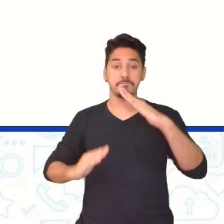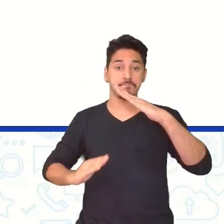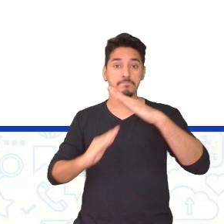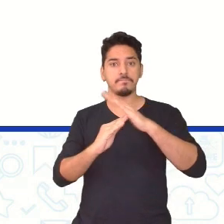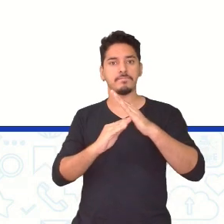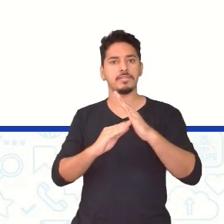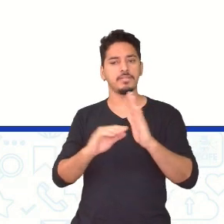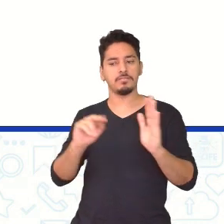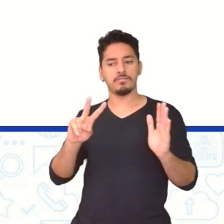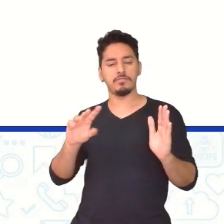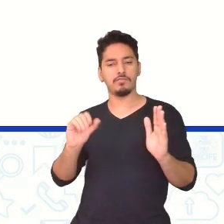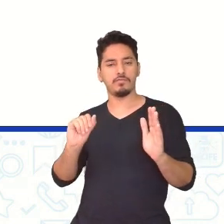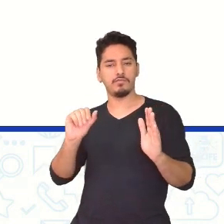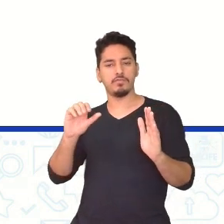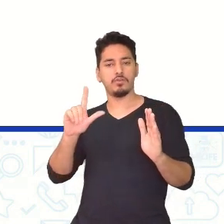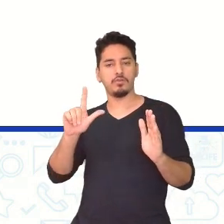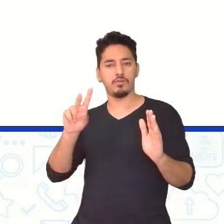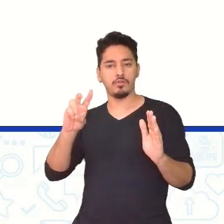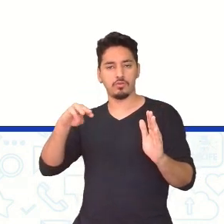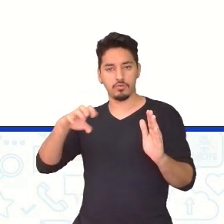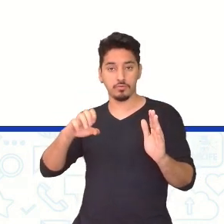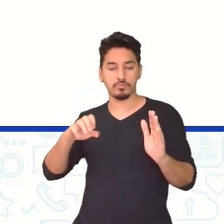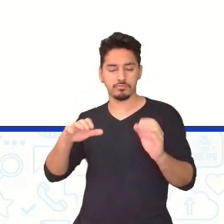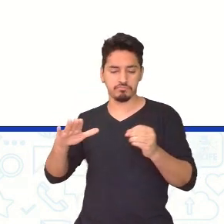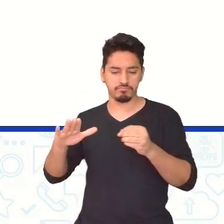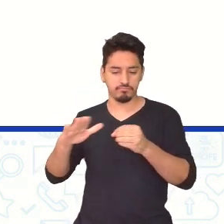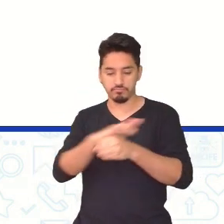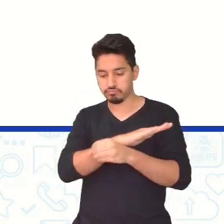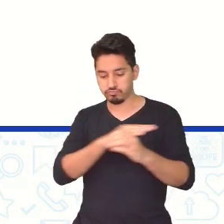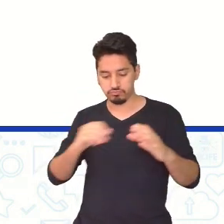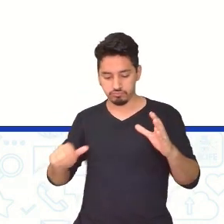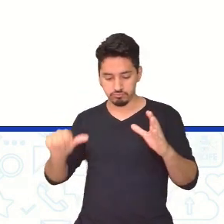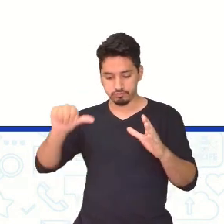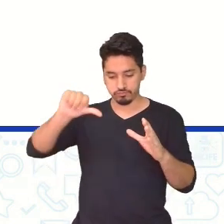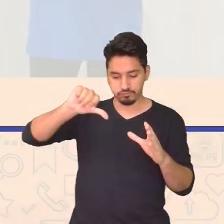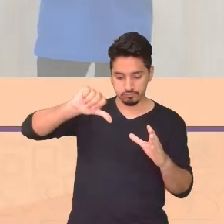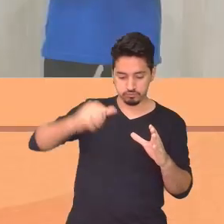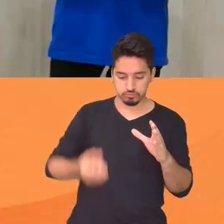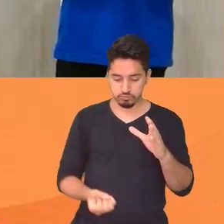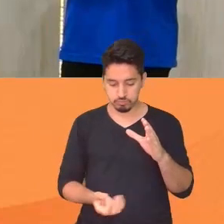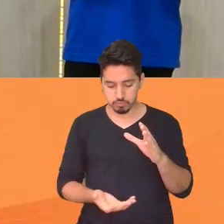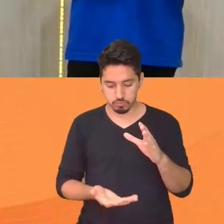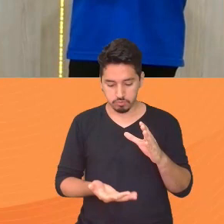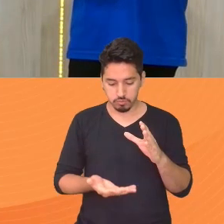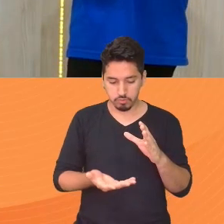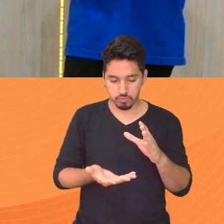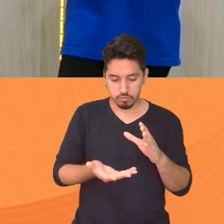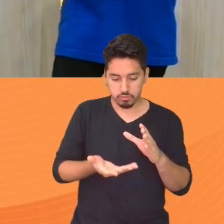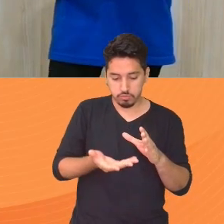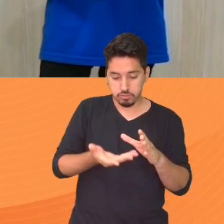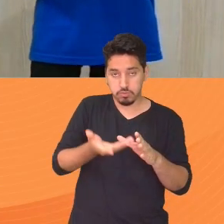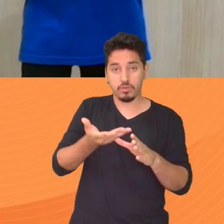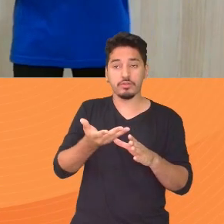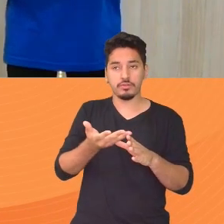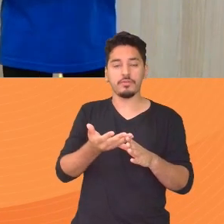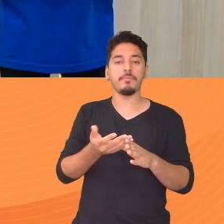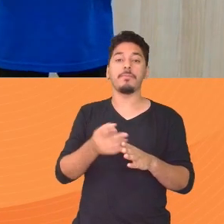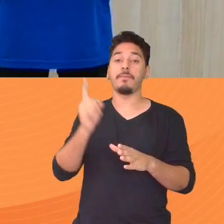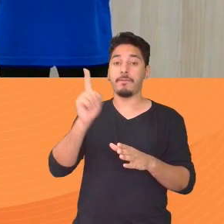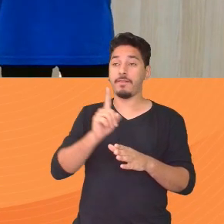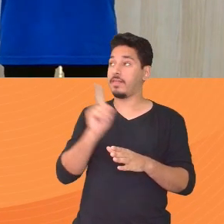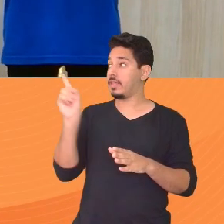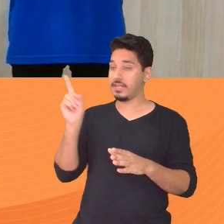volume máximo aproximado, porque 3,14 é um valor aproximado, de sabão em pó em centímetros cúbicos que